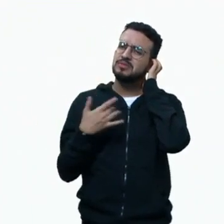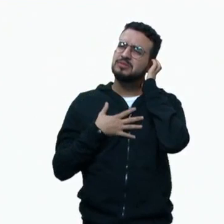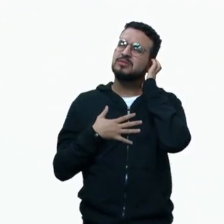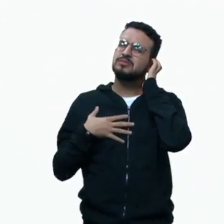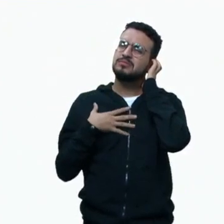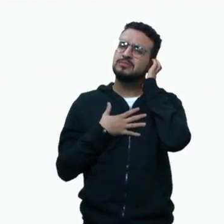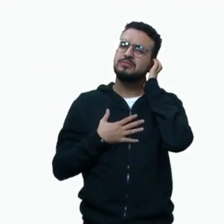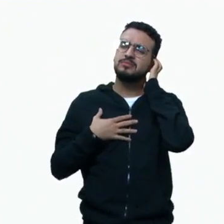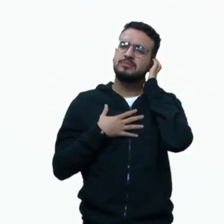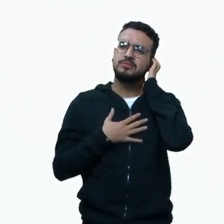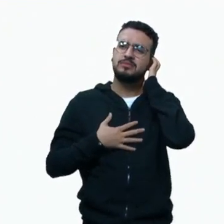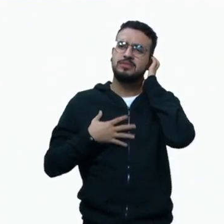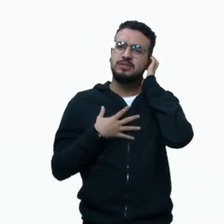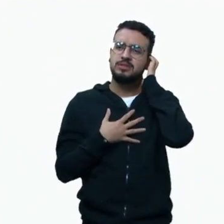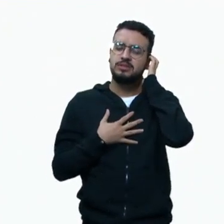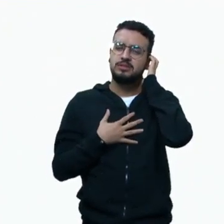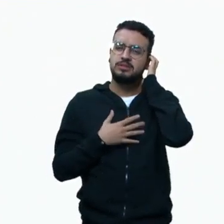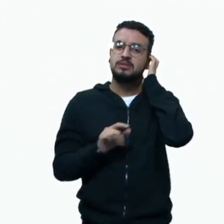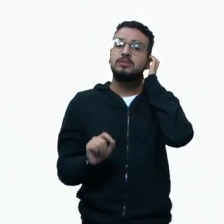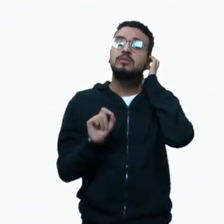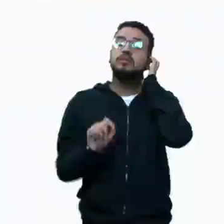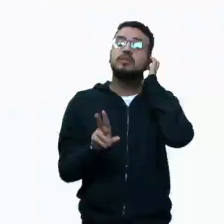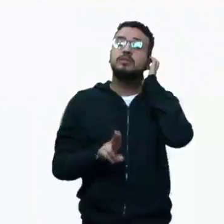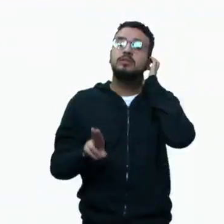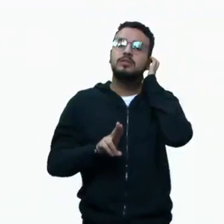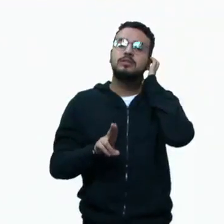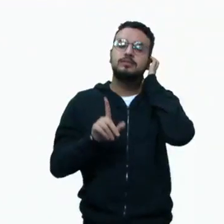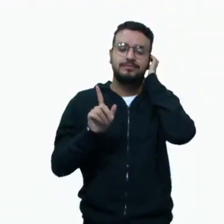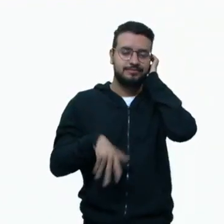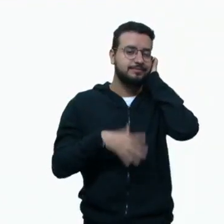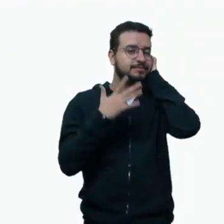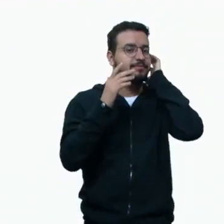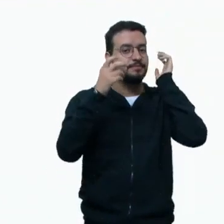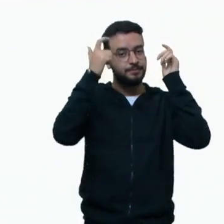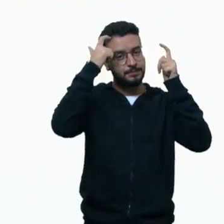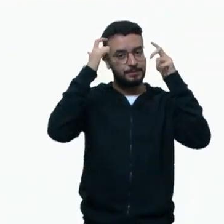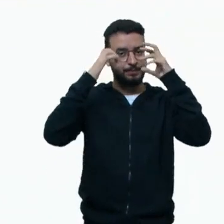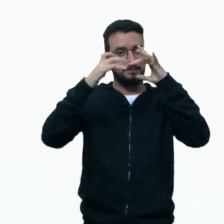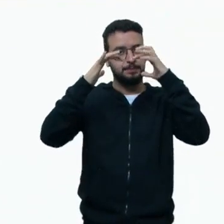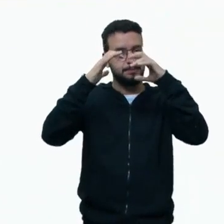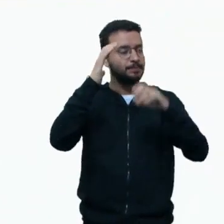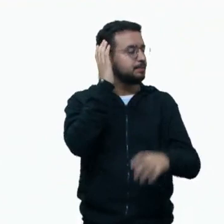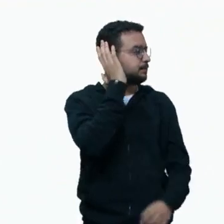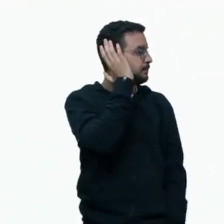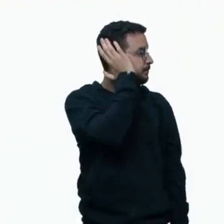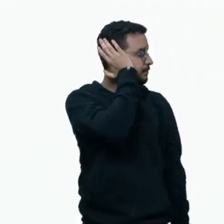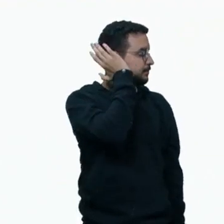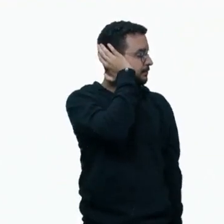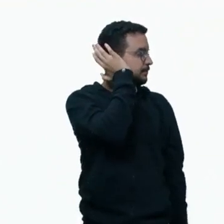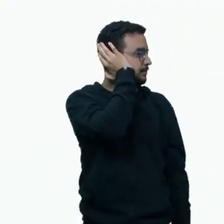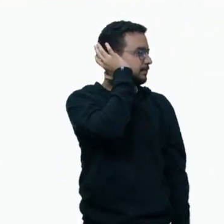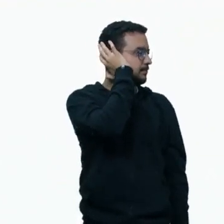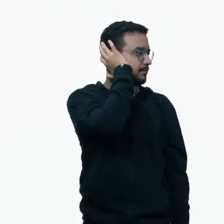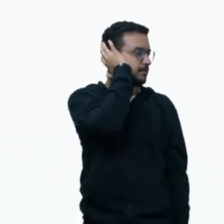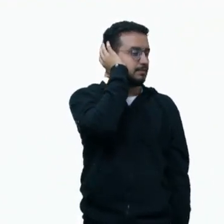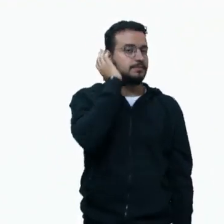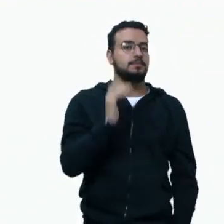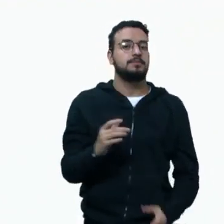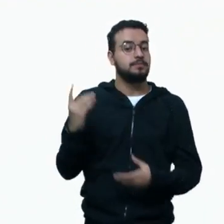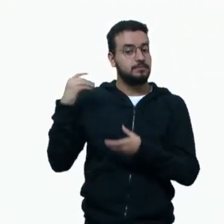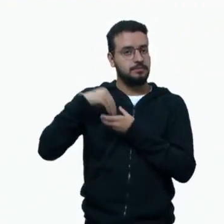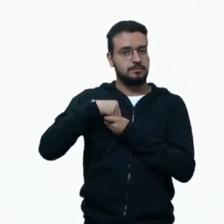dela. Quem que está ativado? O lobo temporal, tá bom?